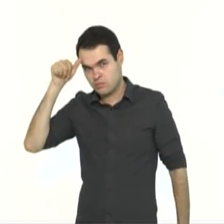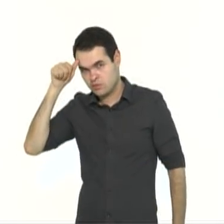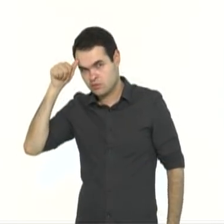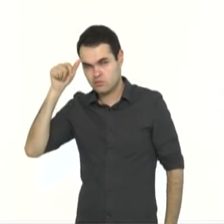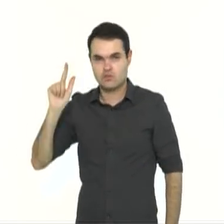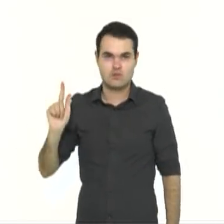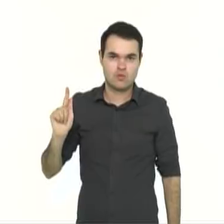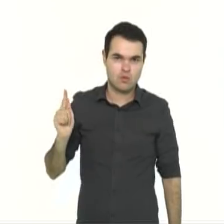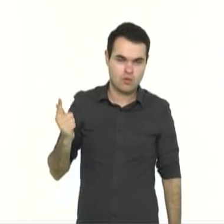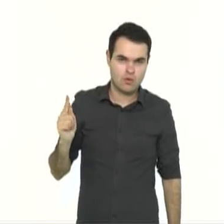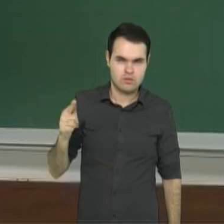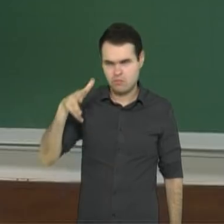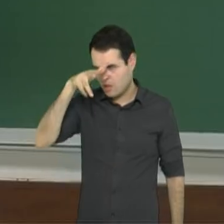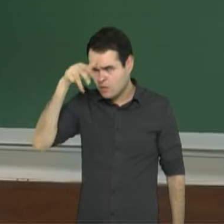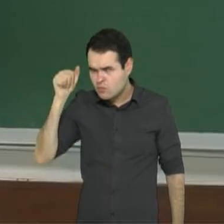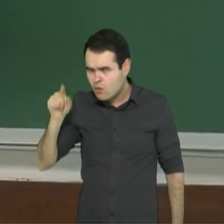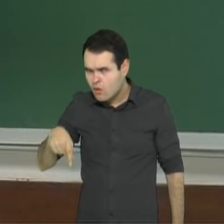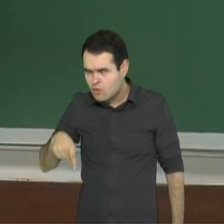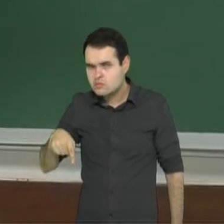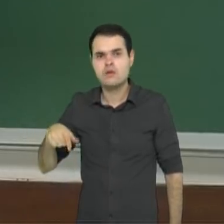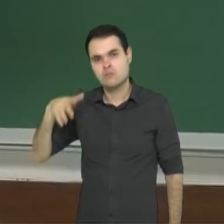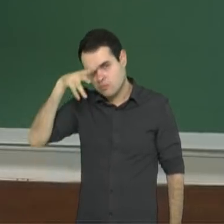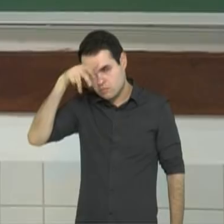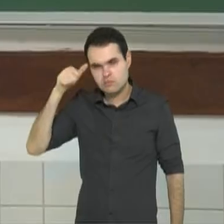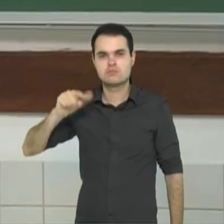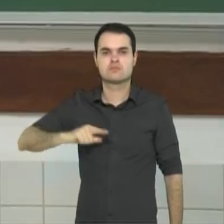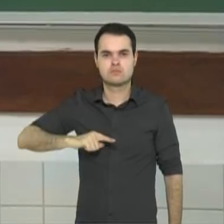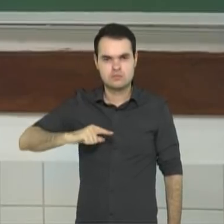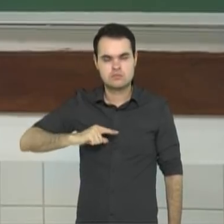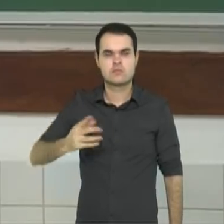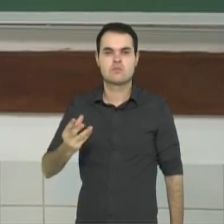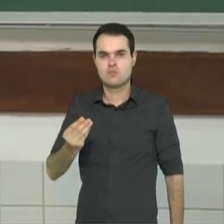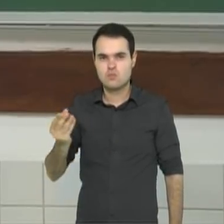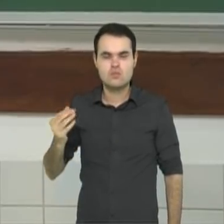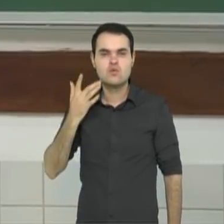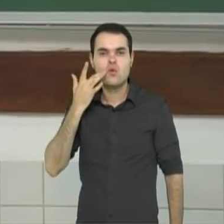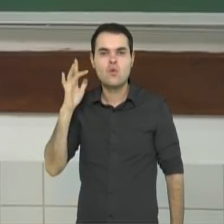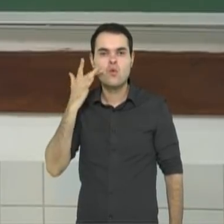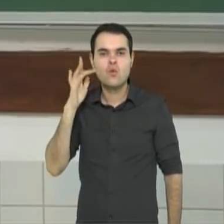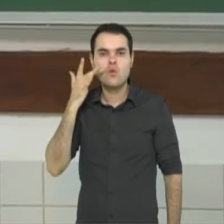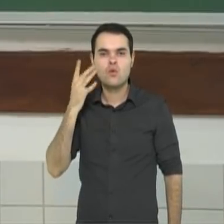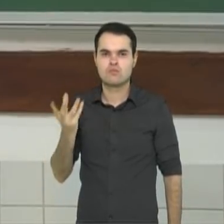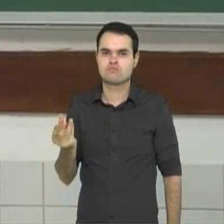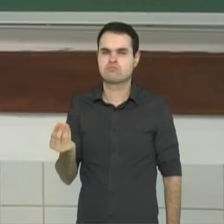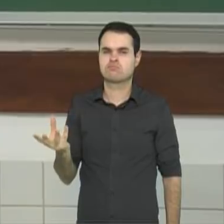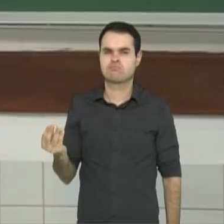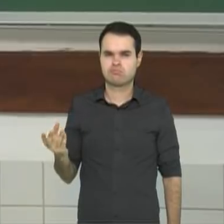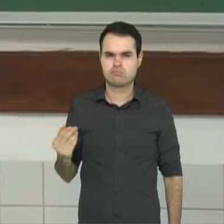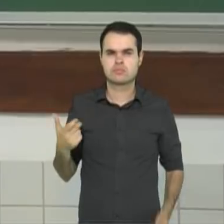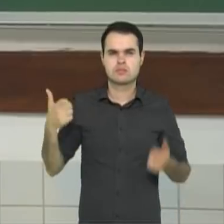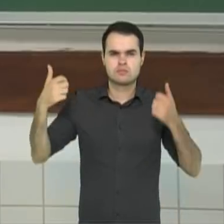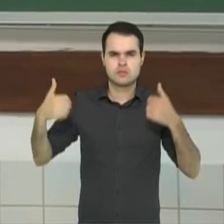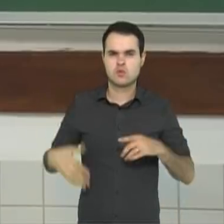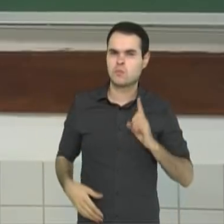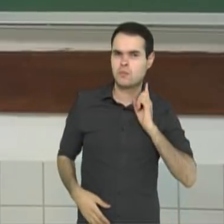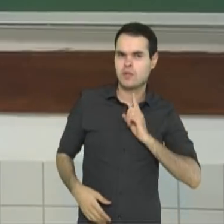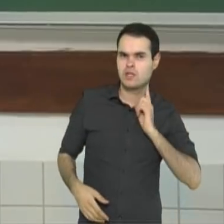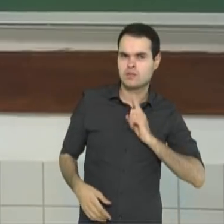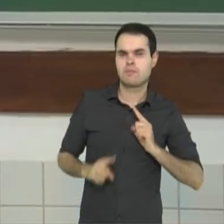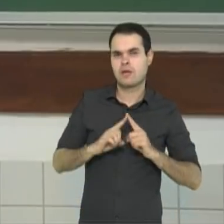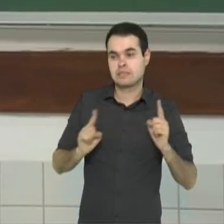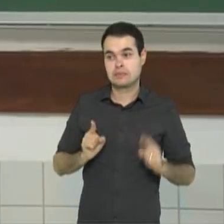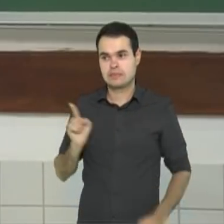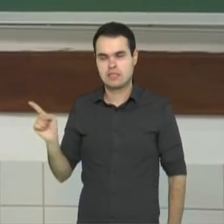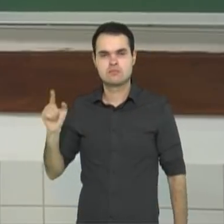Minas Gerais. Mato Grosso, no Mato Grosso tinha muito ouro também. Nós falamos bastante de Minas, mas lá no Mato